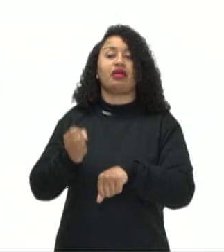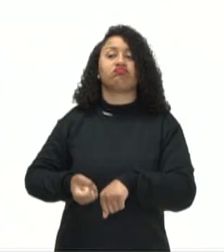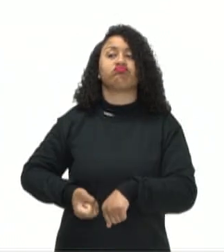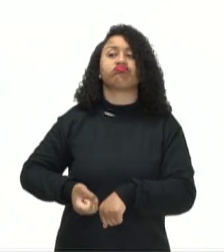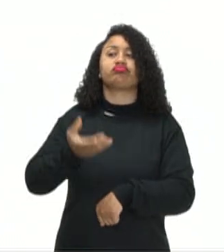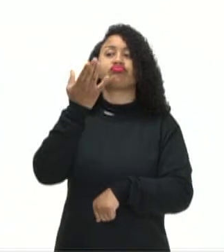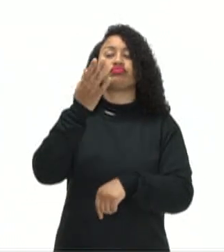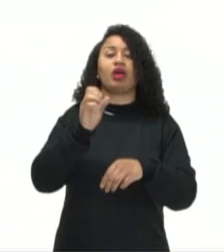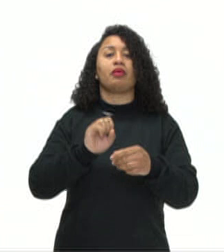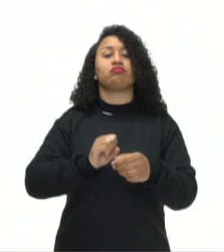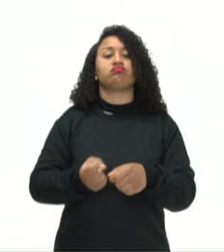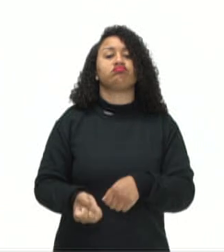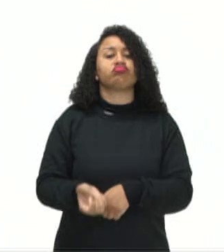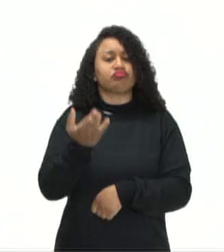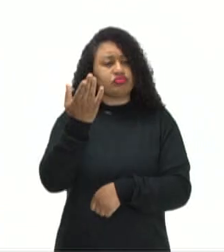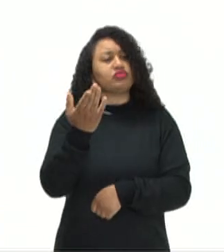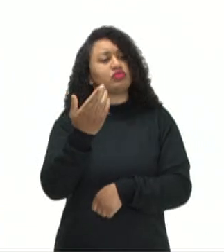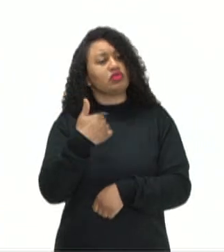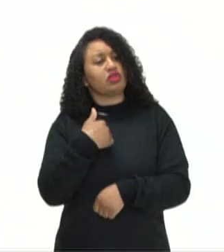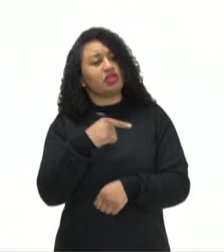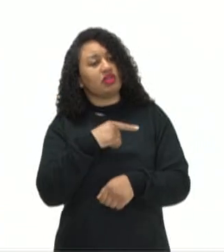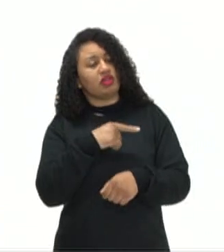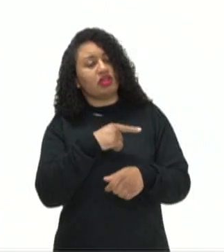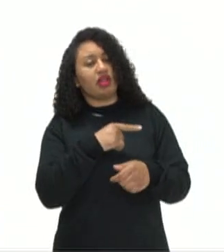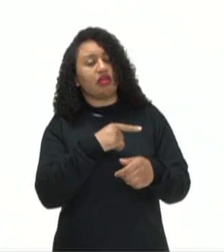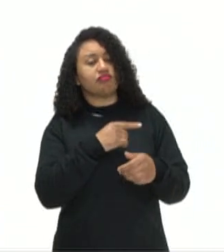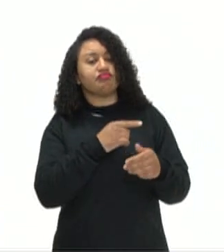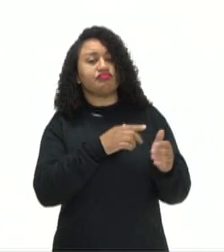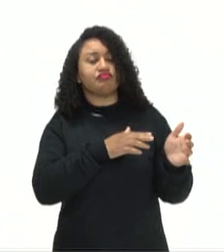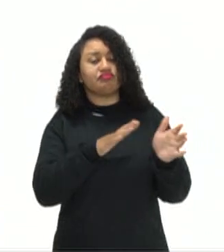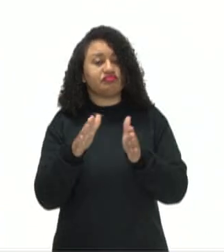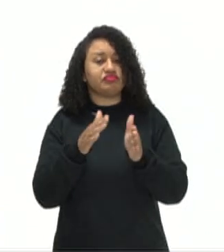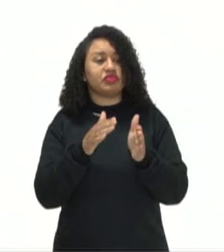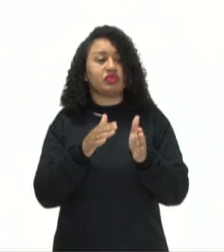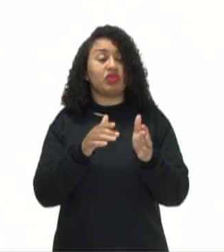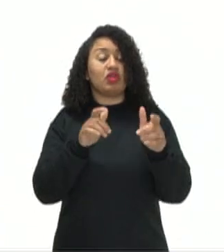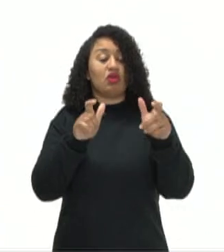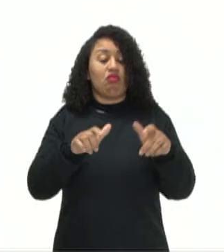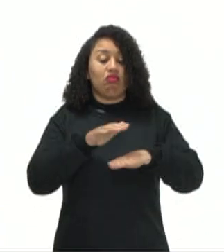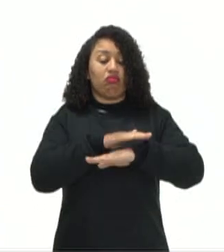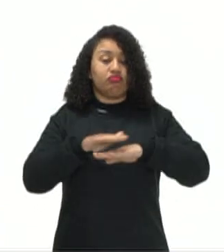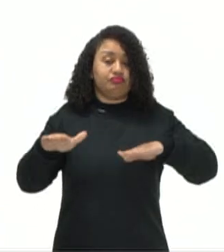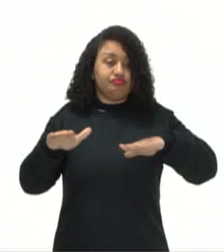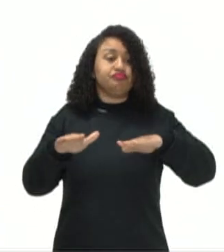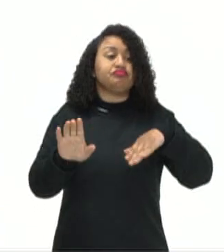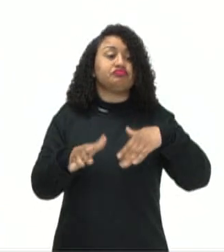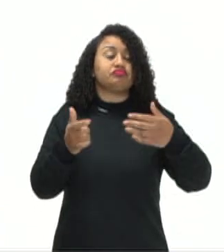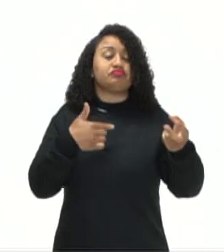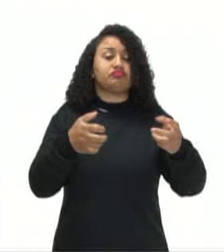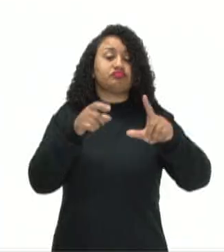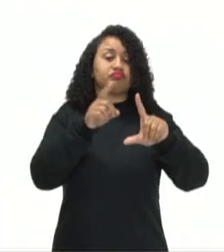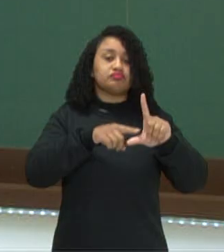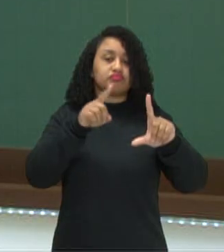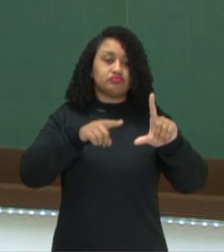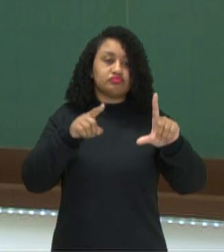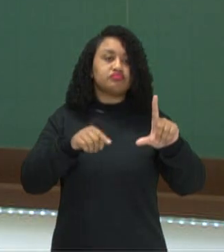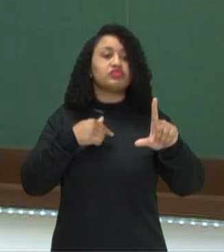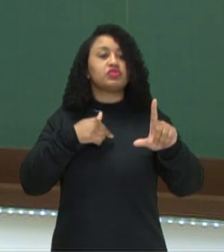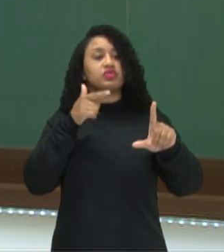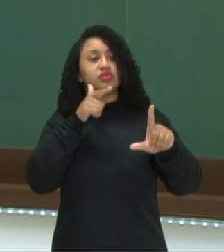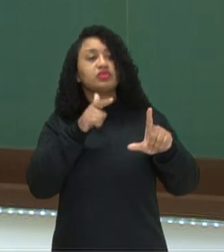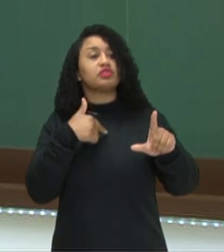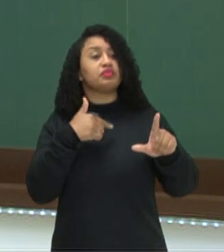cima com certa velocidade inicial, na superfície de um planeta. Observando o gráfico aqui, nós